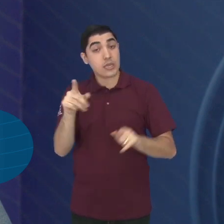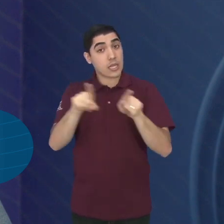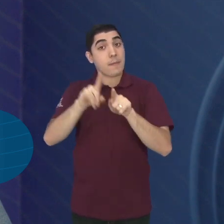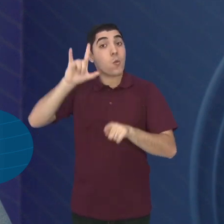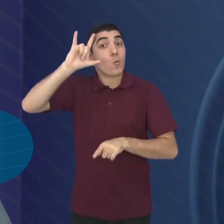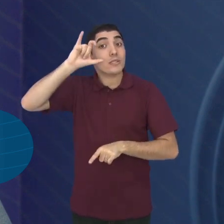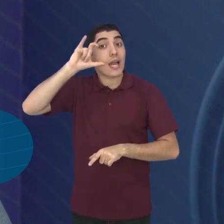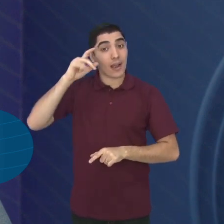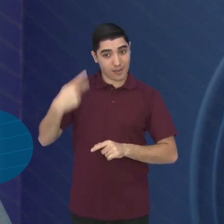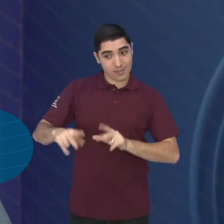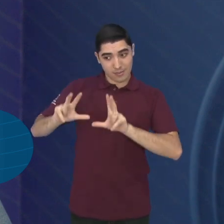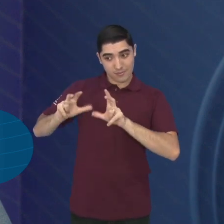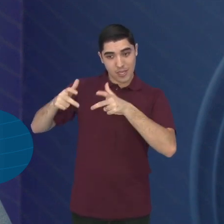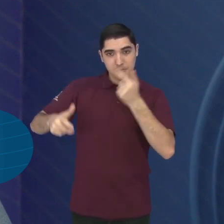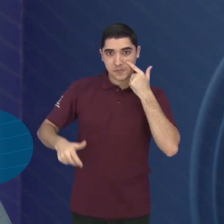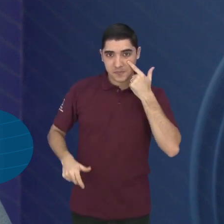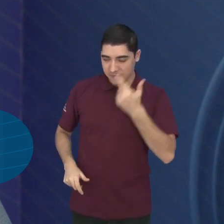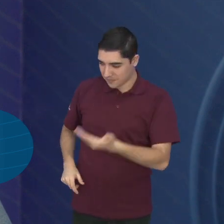da TV Câmara, que é o